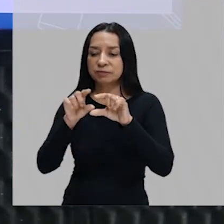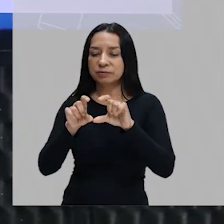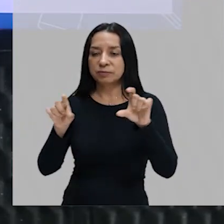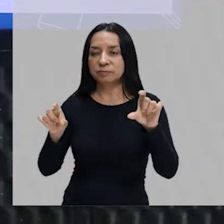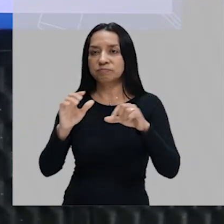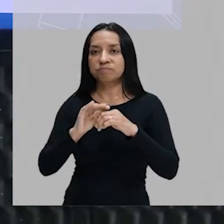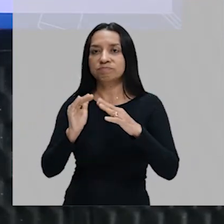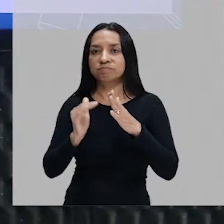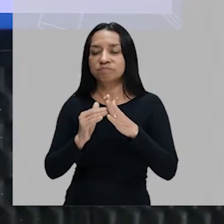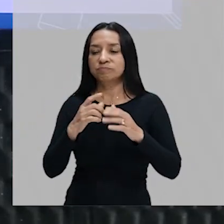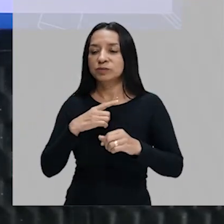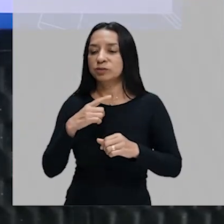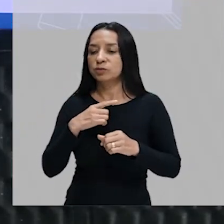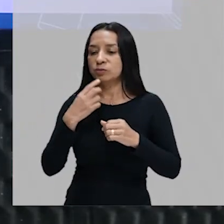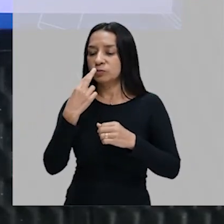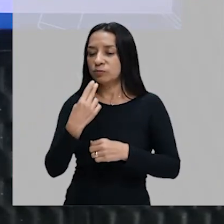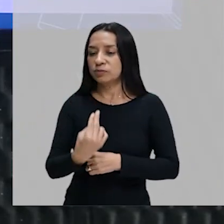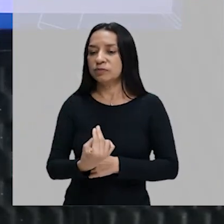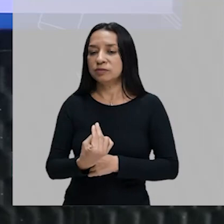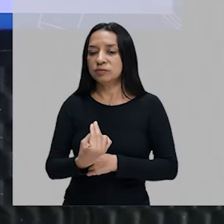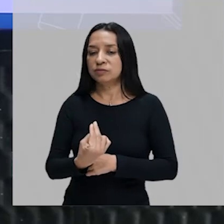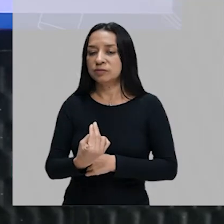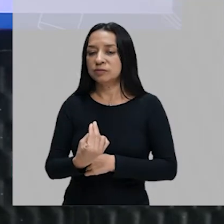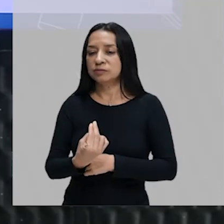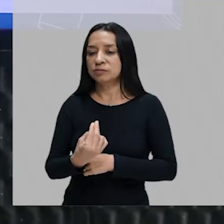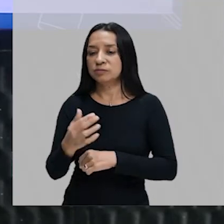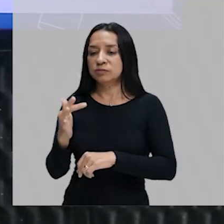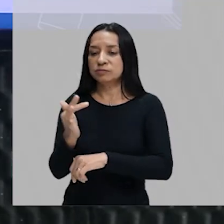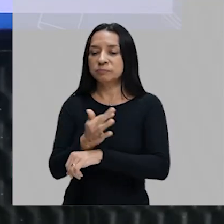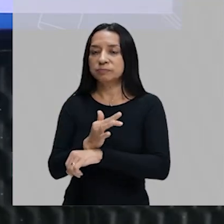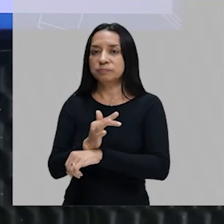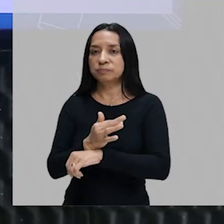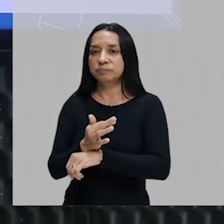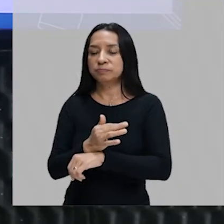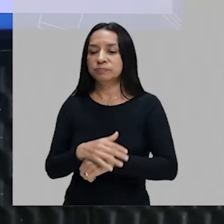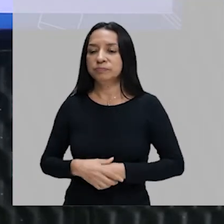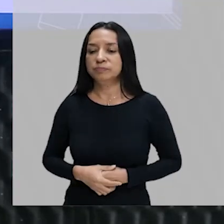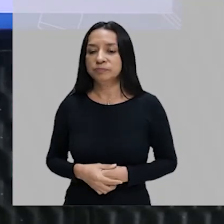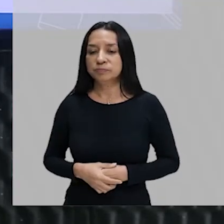toda uma linguagem mais formal, tá?